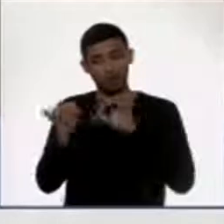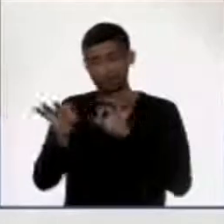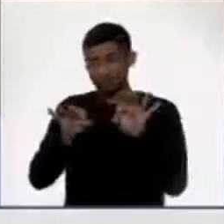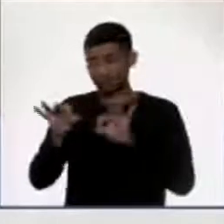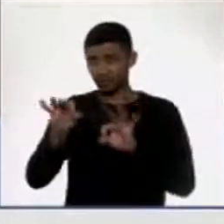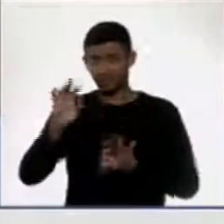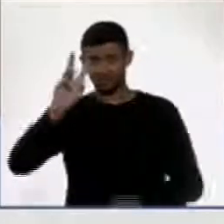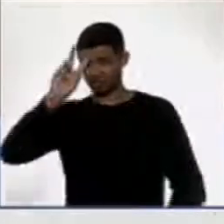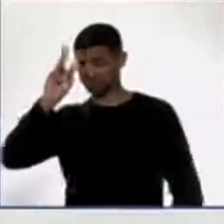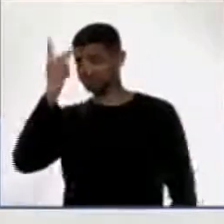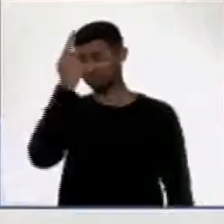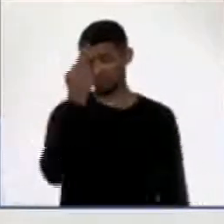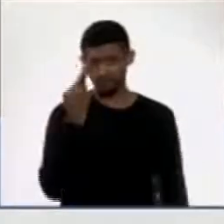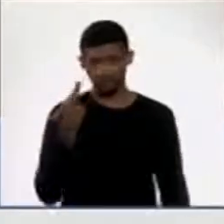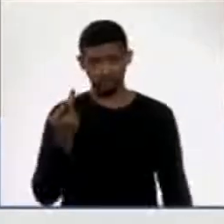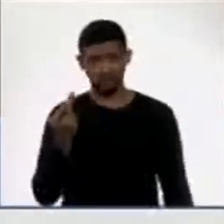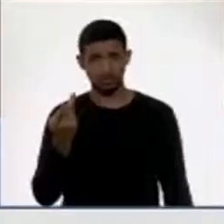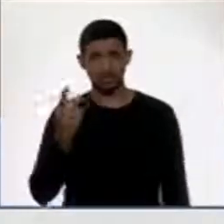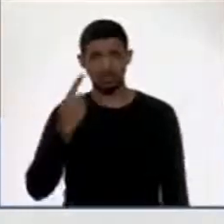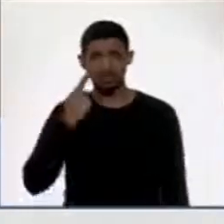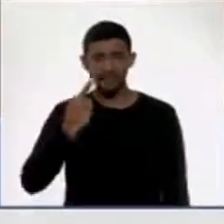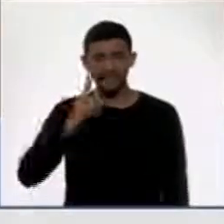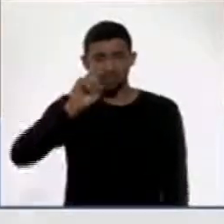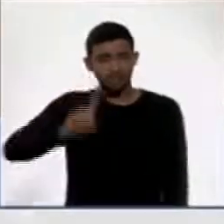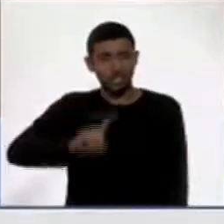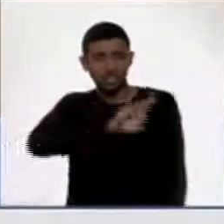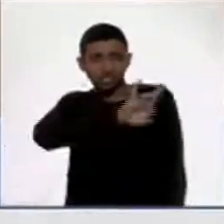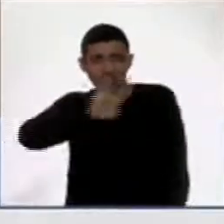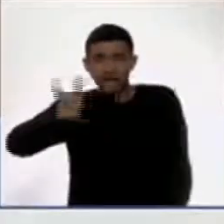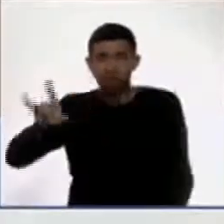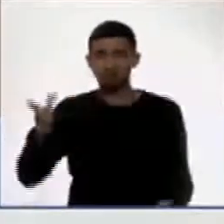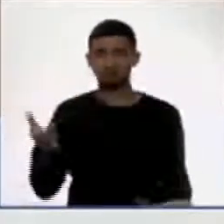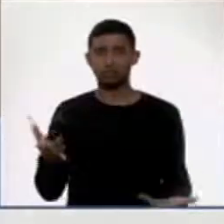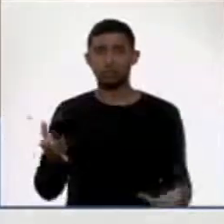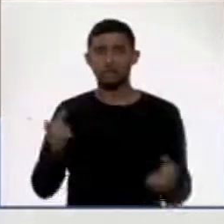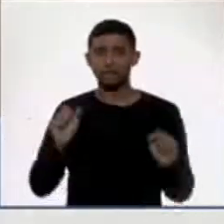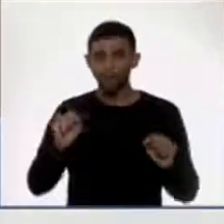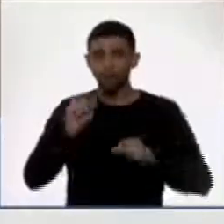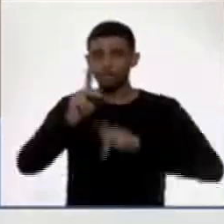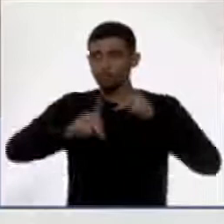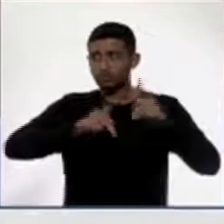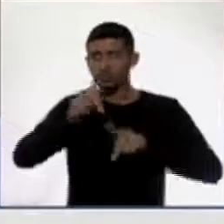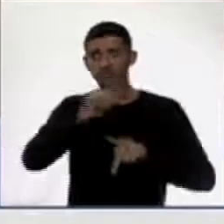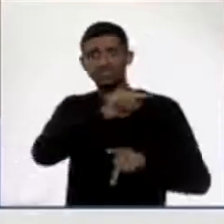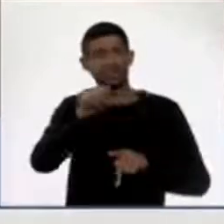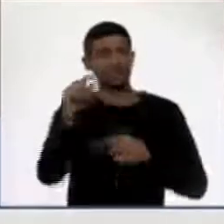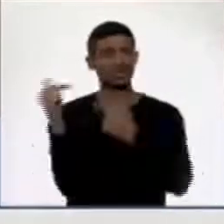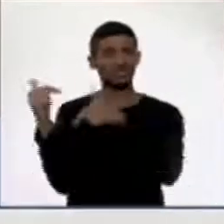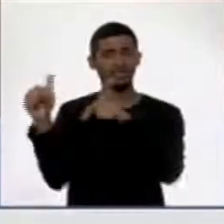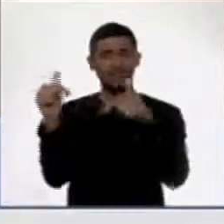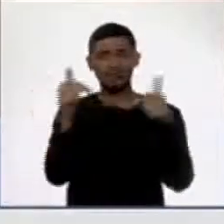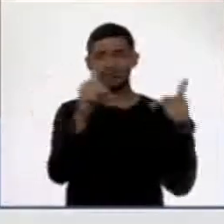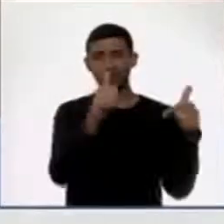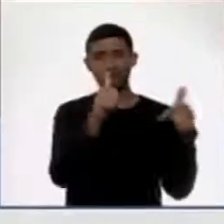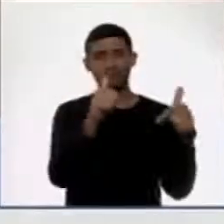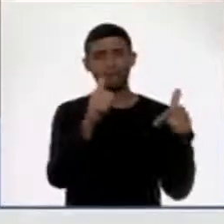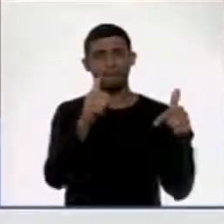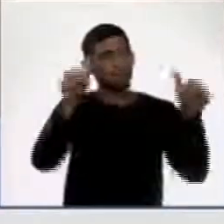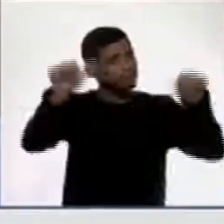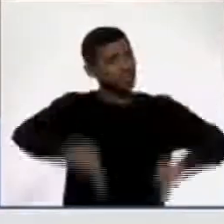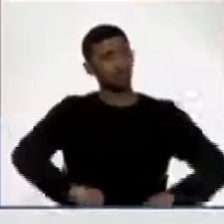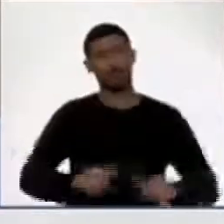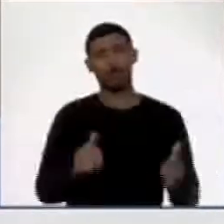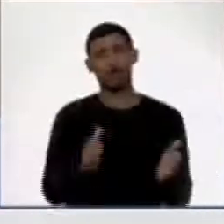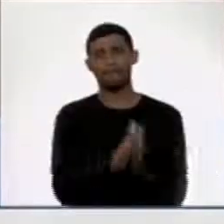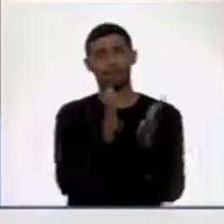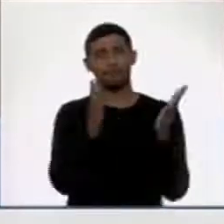radical de retirada de direitos sociais que vai deixar a população trabalhadora ainda mais pobre e